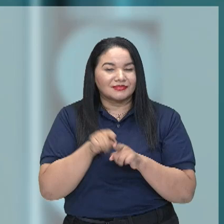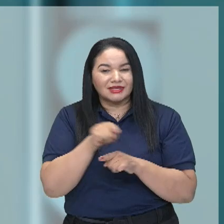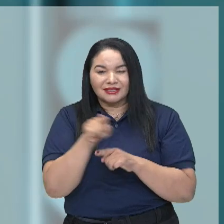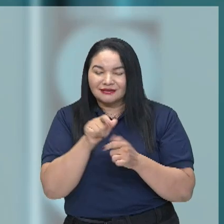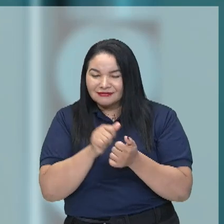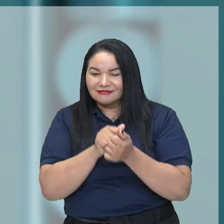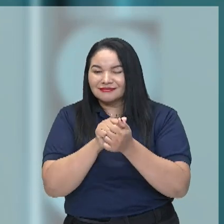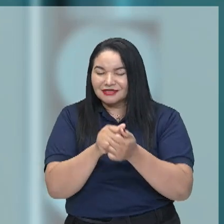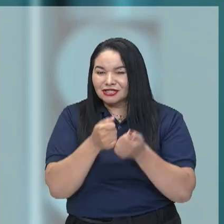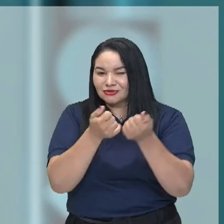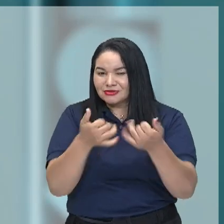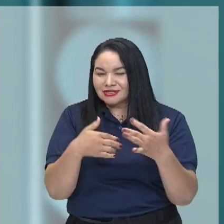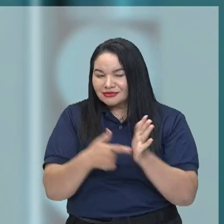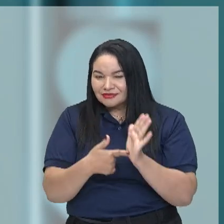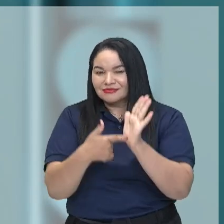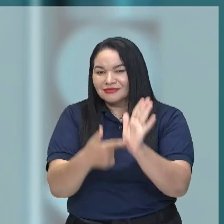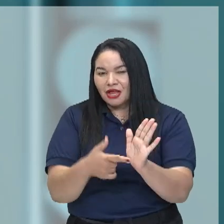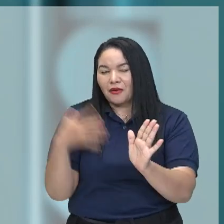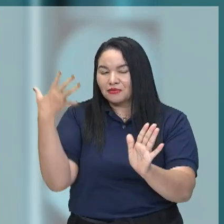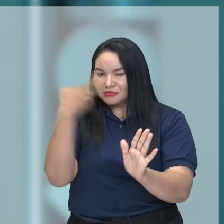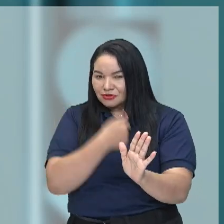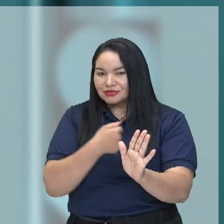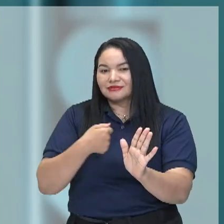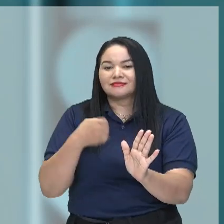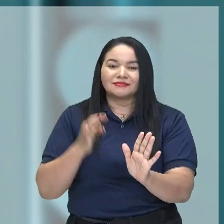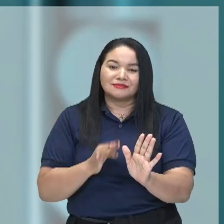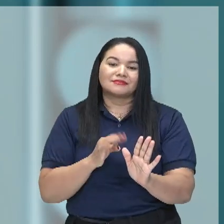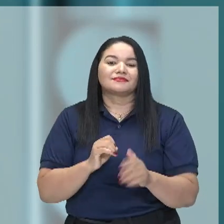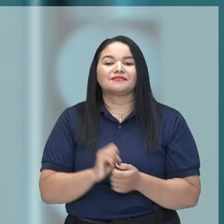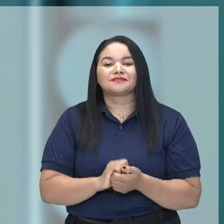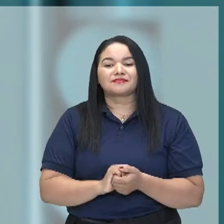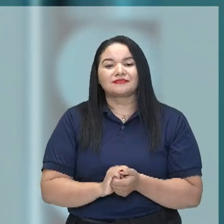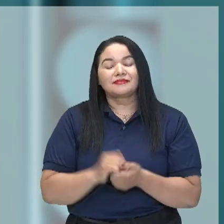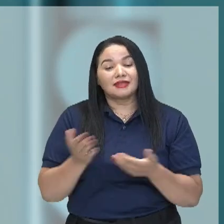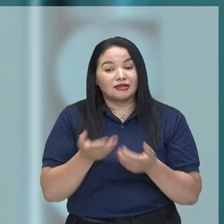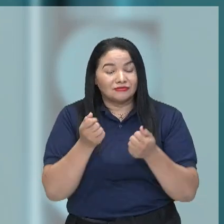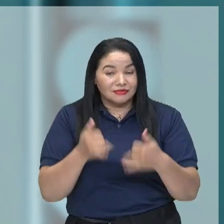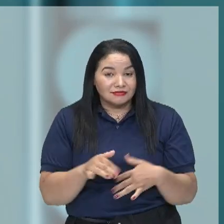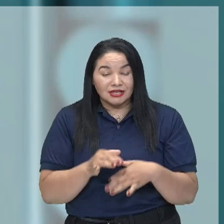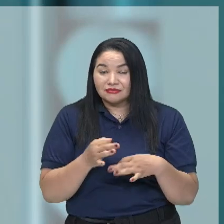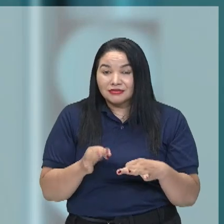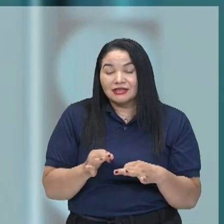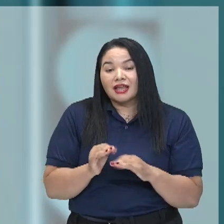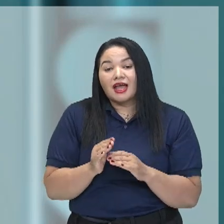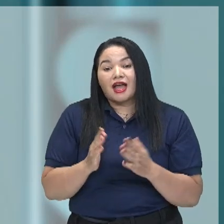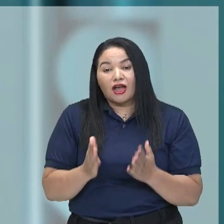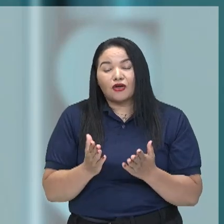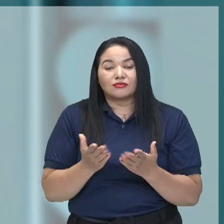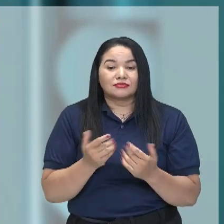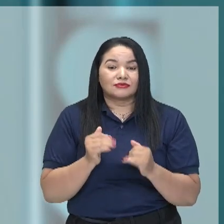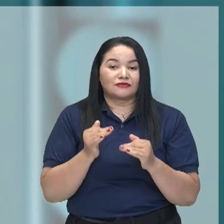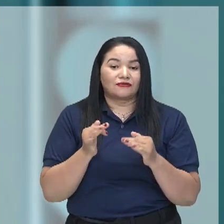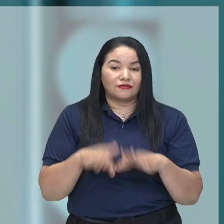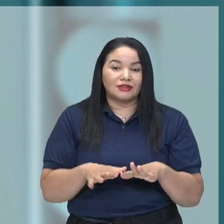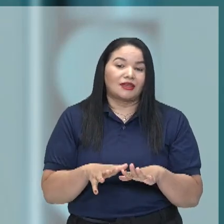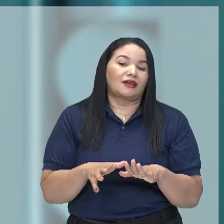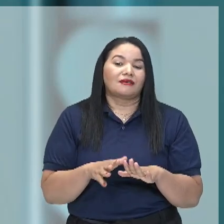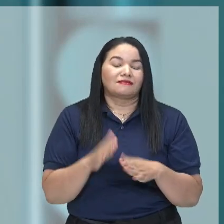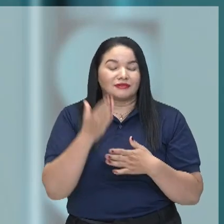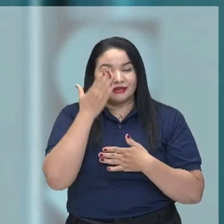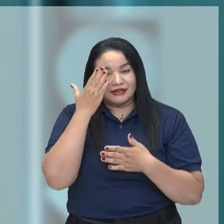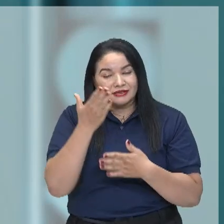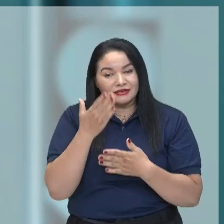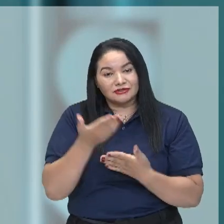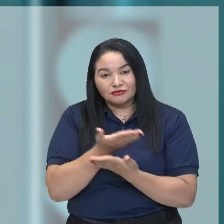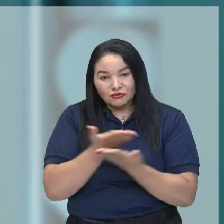pouquinho vocês de algo tão belo e tão profundo. Como não há mais nada a ser explicado, nós vamos encerrando por aqui. Agradeço a